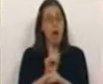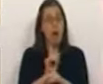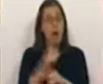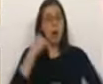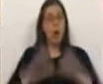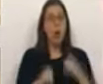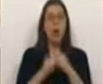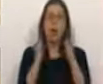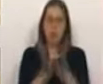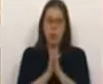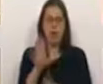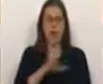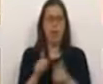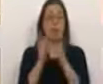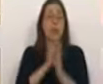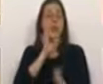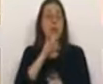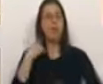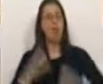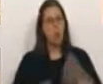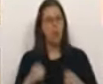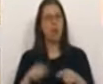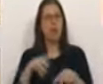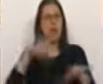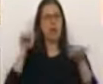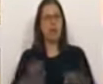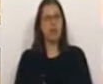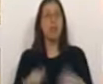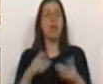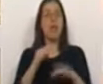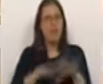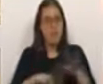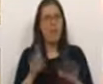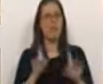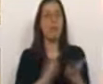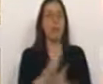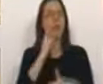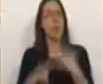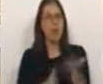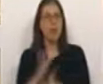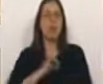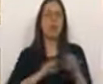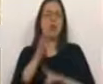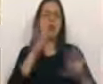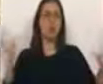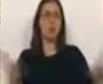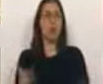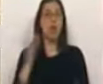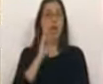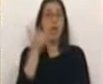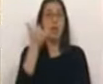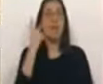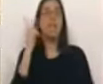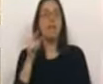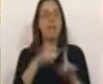através de todos os meios e todos os instrumentos que tiver nesta Assembleia, e assim fará. E assim fará, senhores deputados. No dia 2